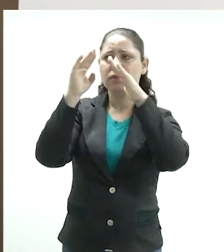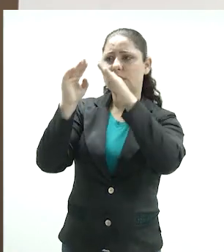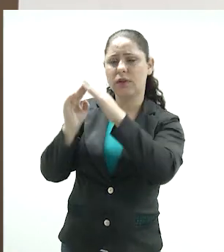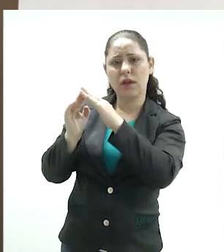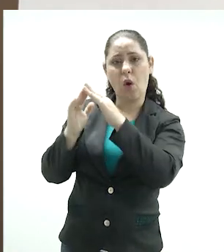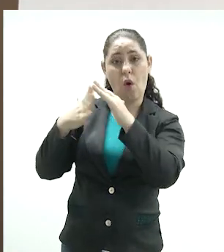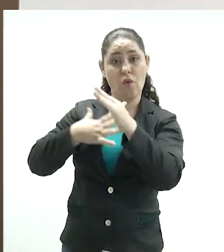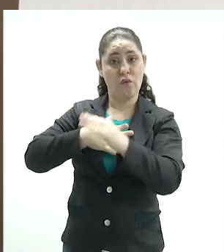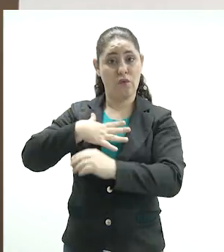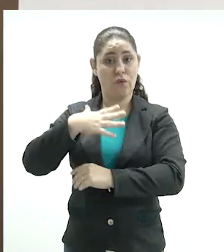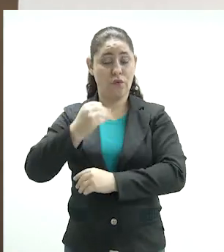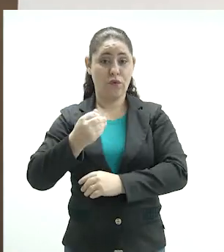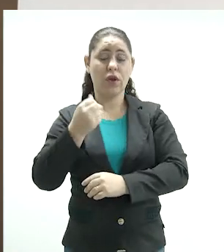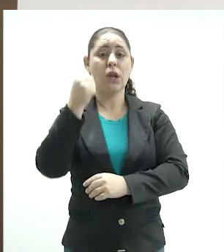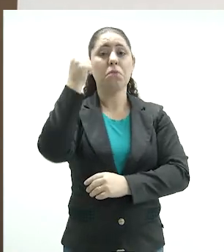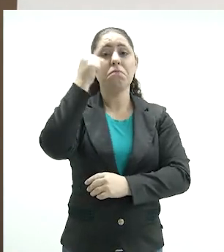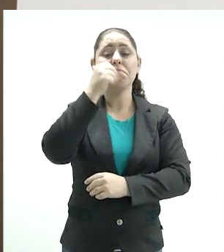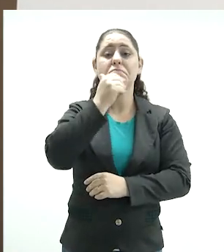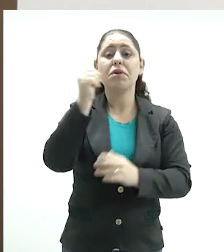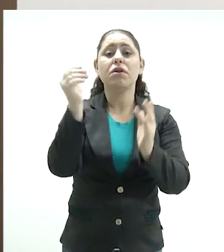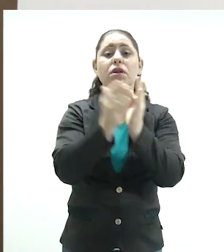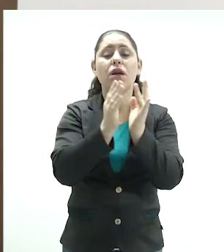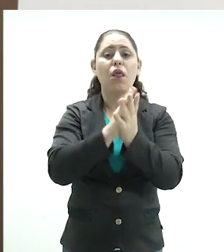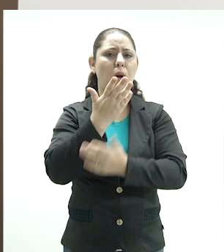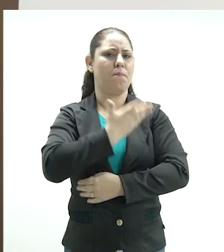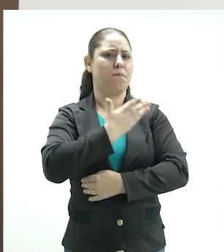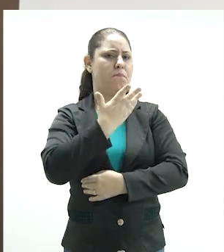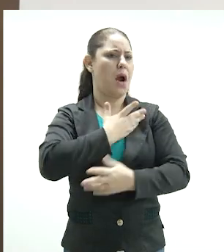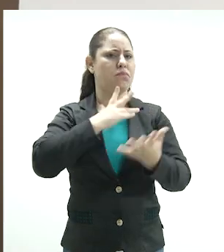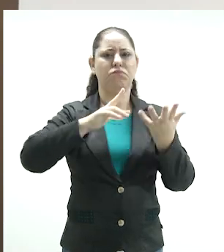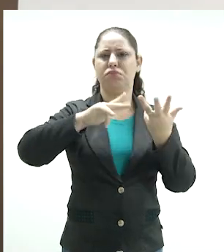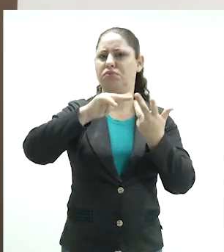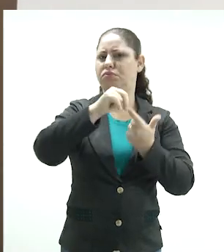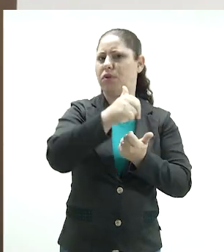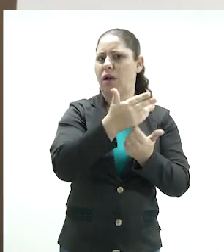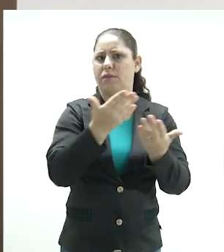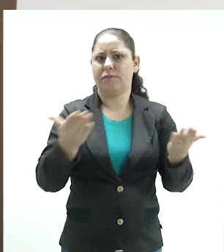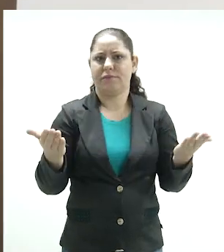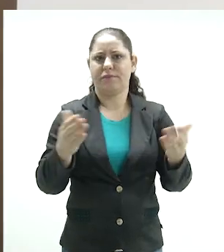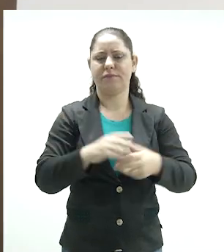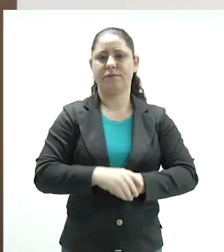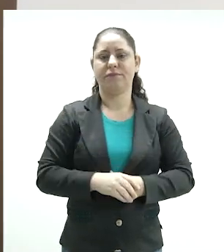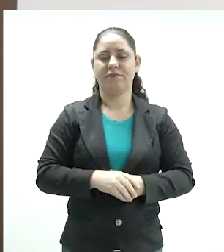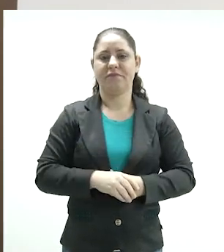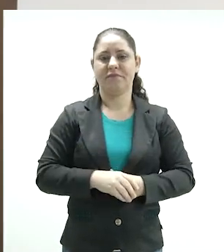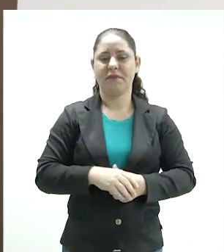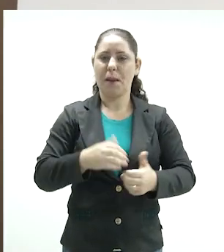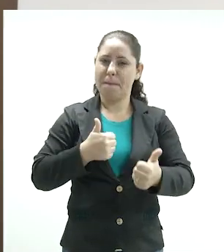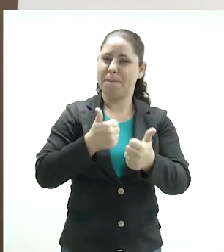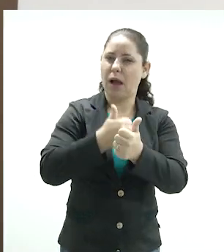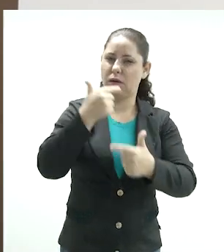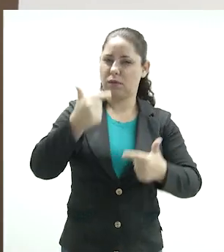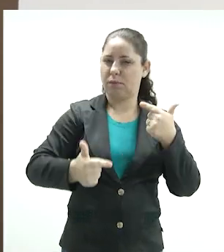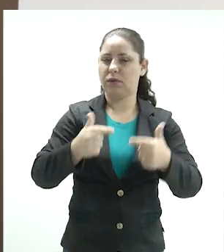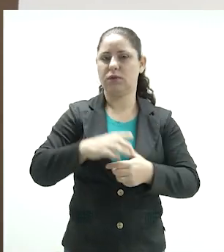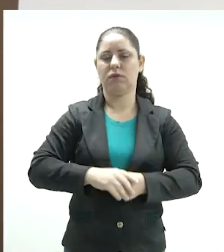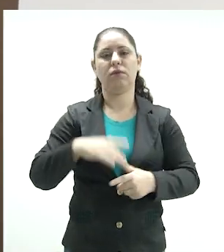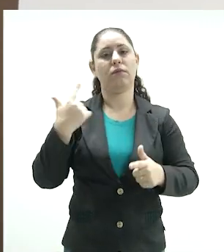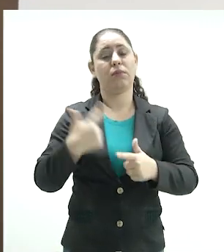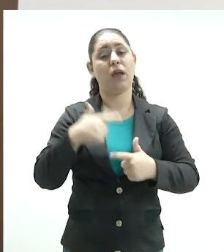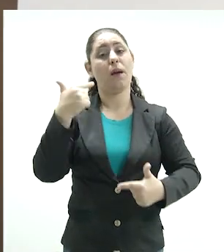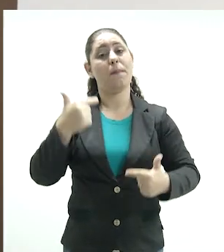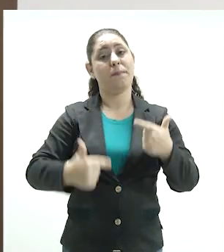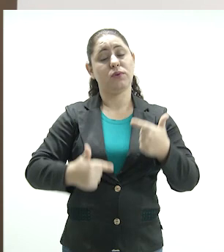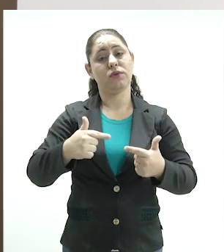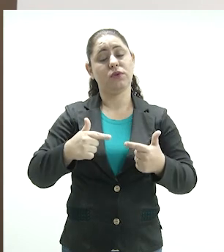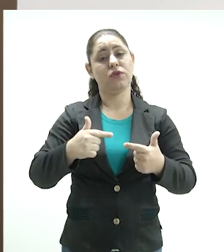vizinha, com o seu filho, com o seu marido, com as suas amigas, com os seus amigos. Então se aproximem da política, porque a